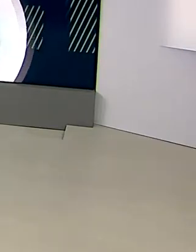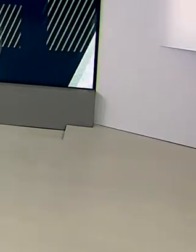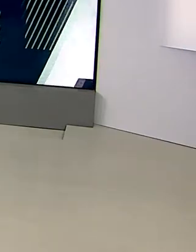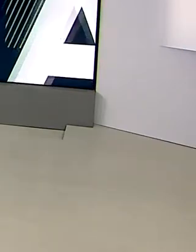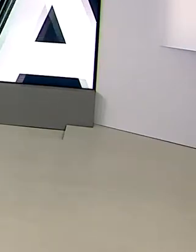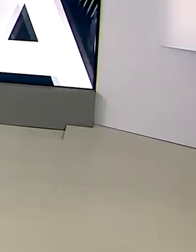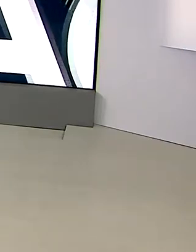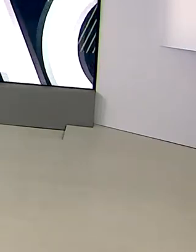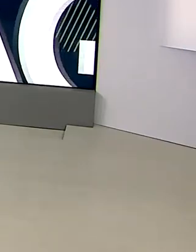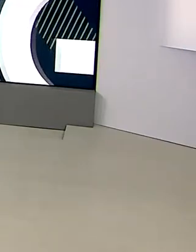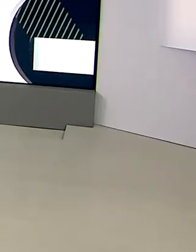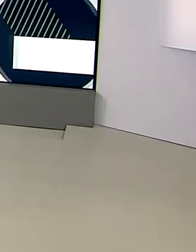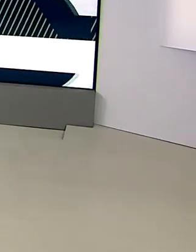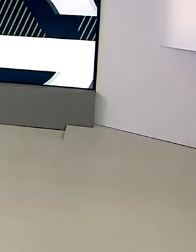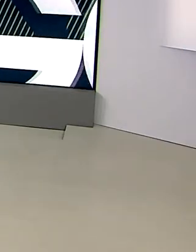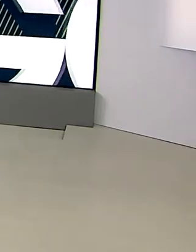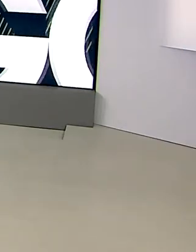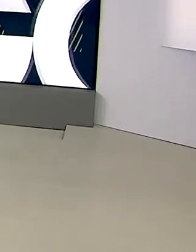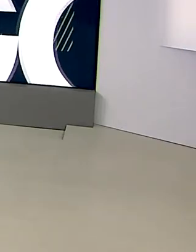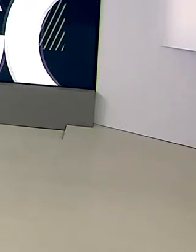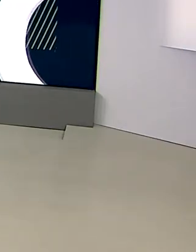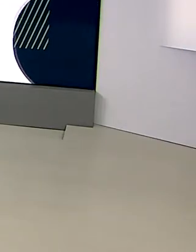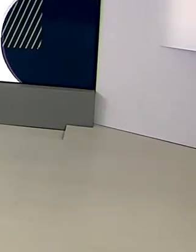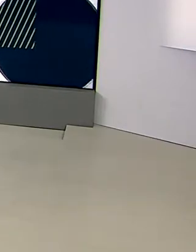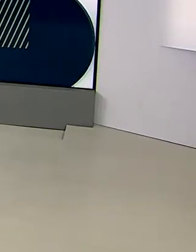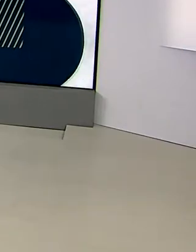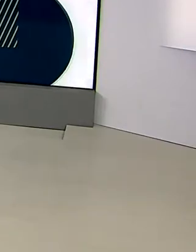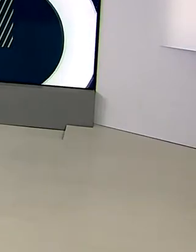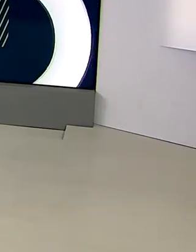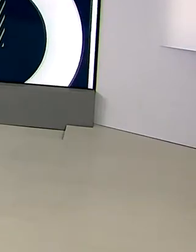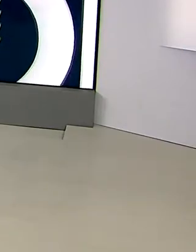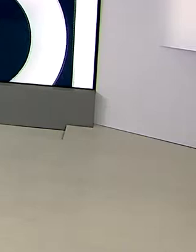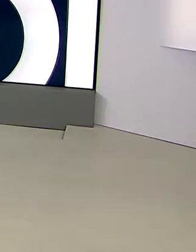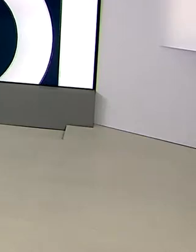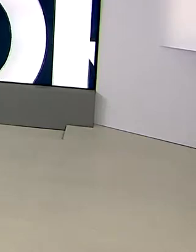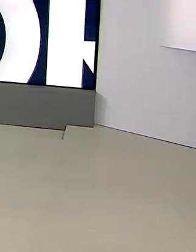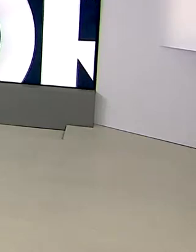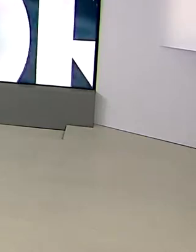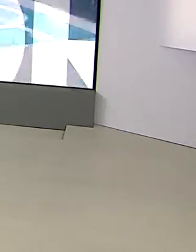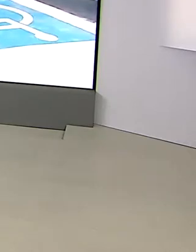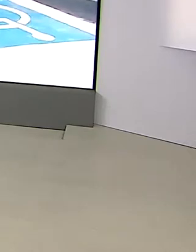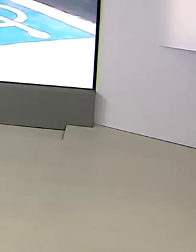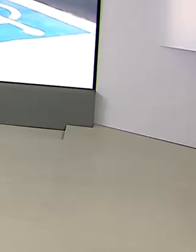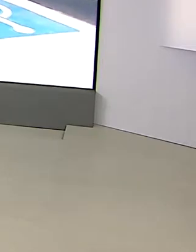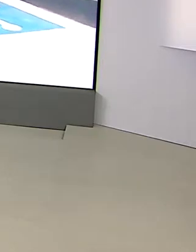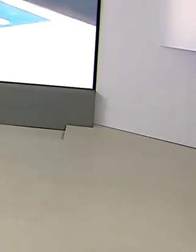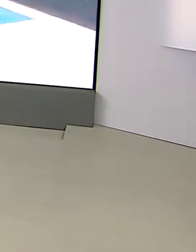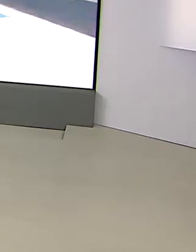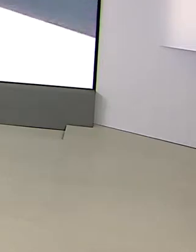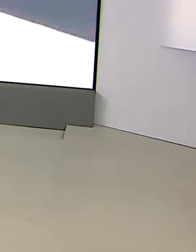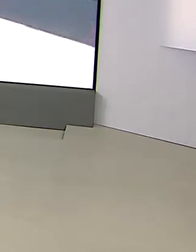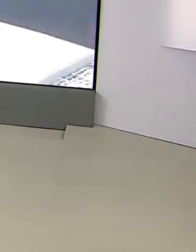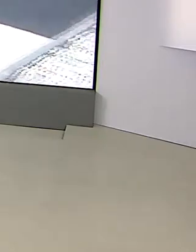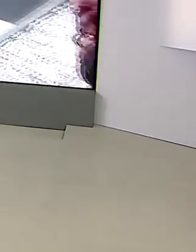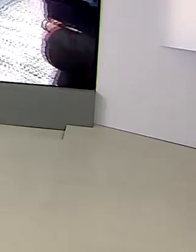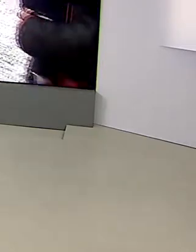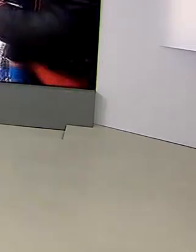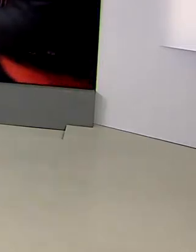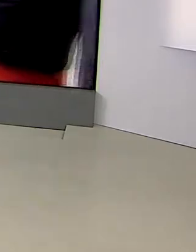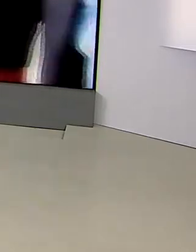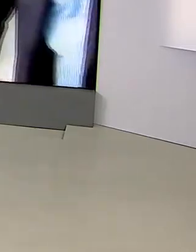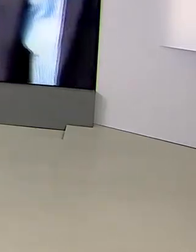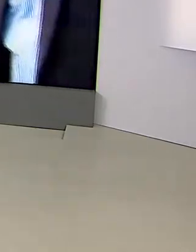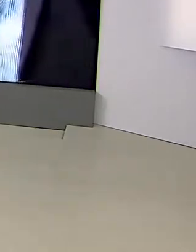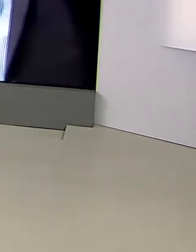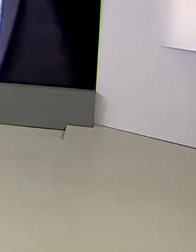Olá, boa tarde. Interrompemos a programação da TV Brasil para ir direto a Bagé, no Rio Grande do Sul, mostrar para você a visita